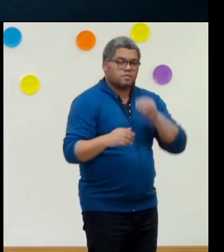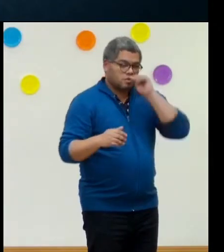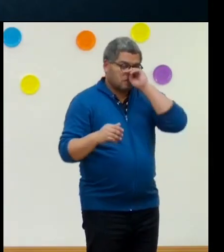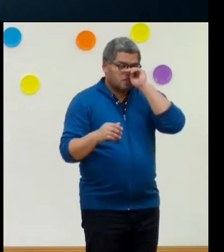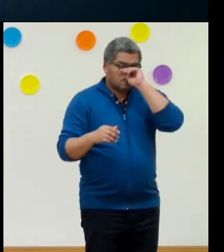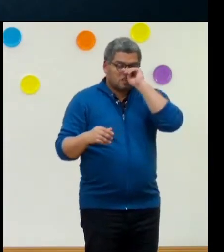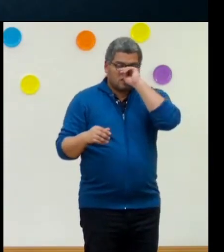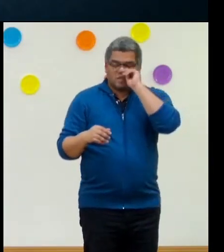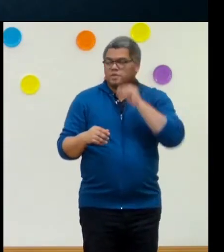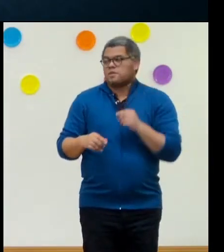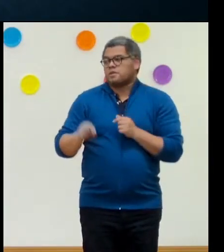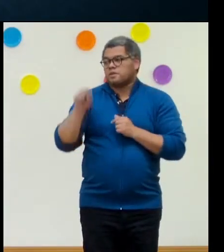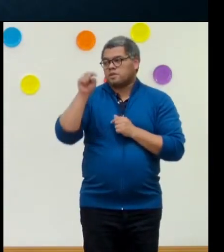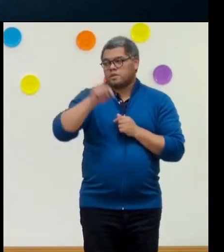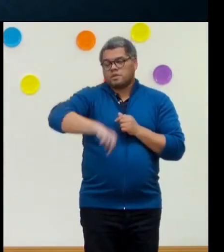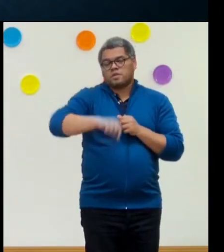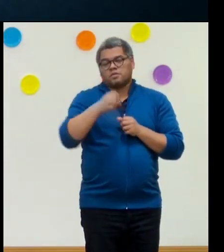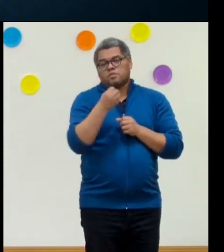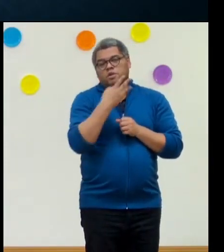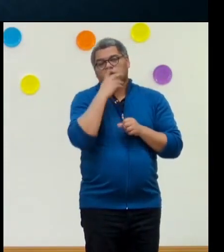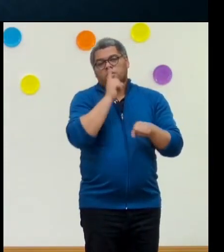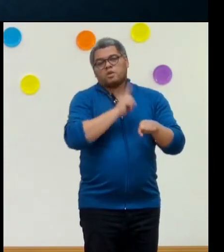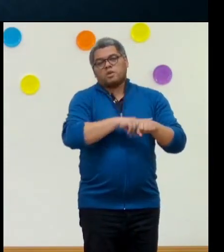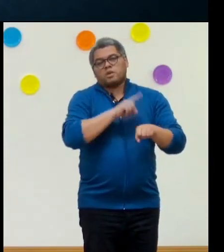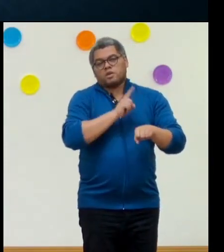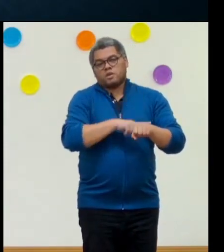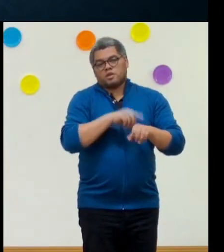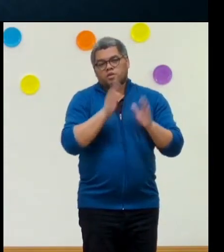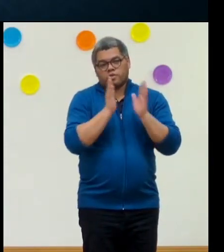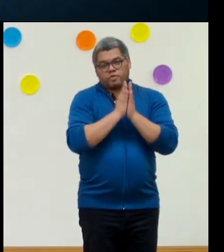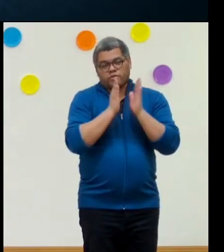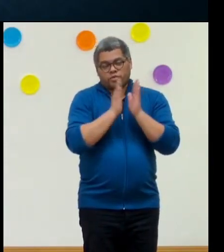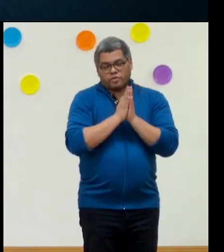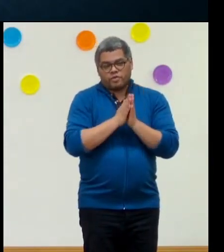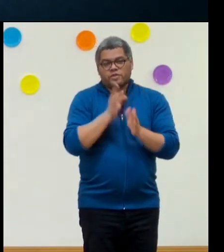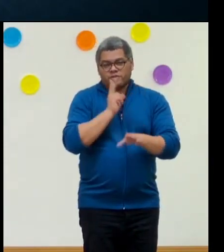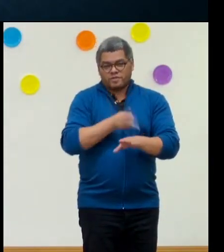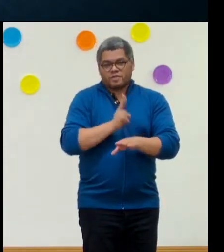está uma boa hora para você exercitar o orar sem cessar.